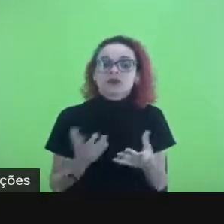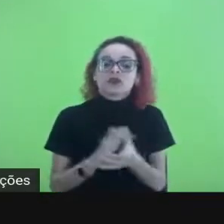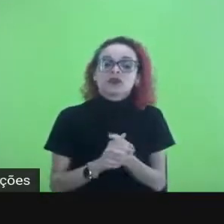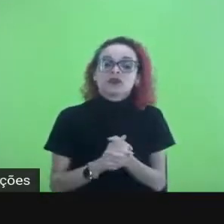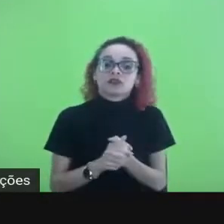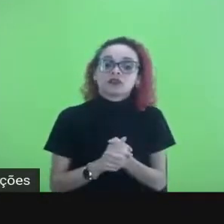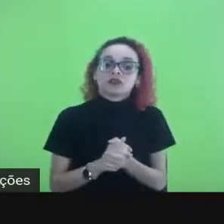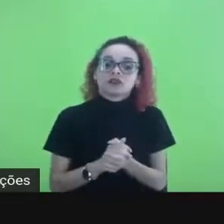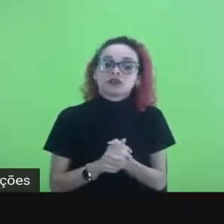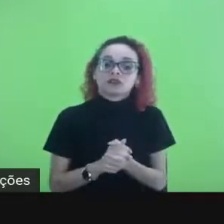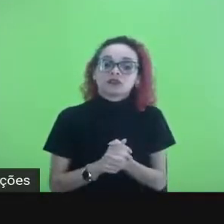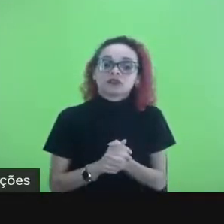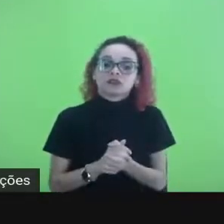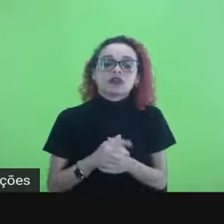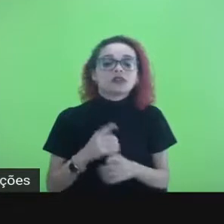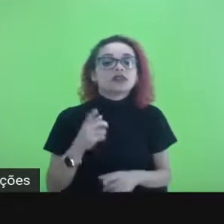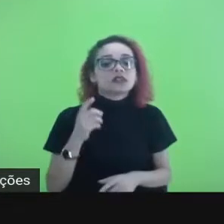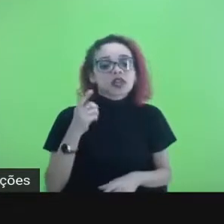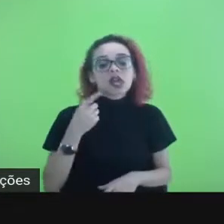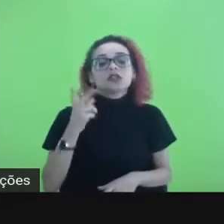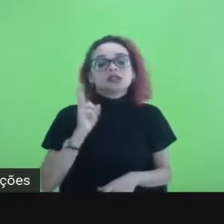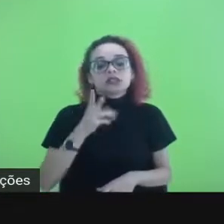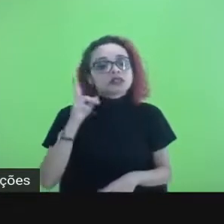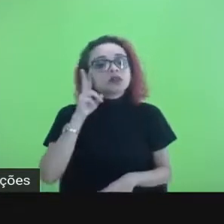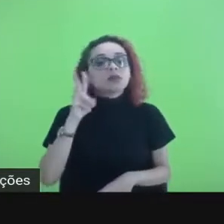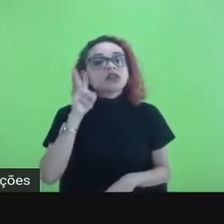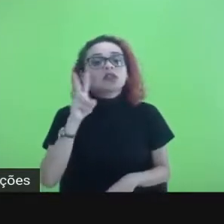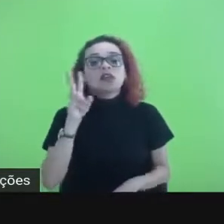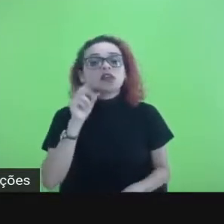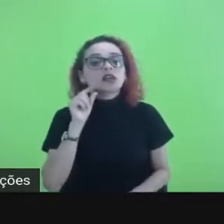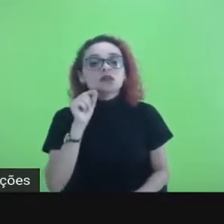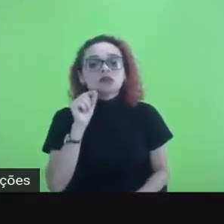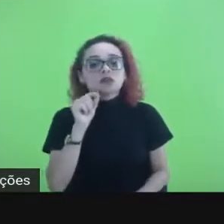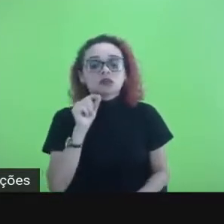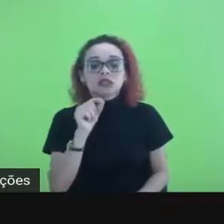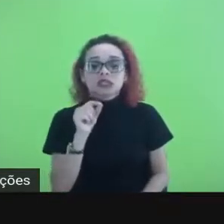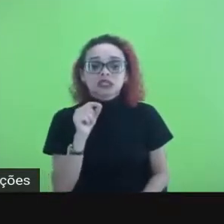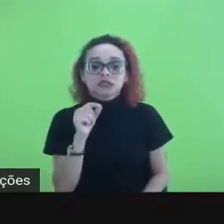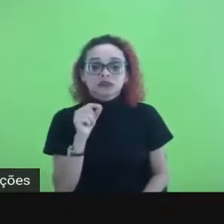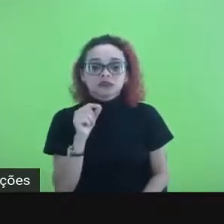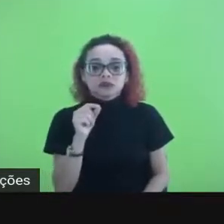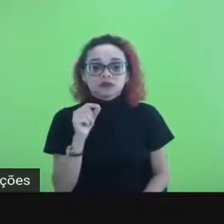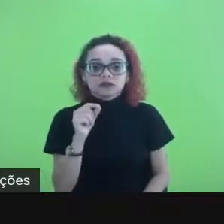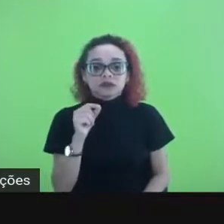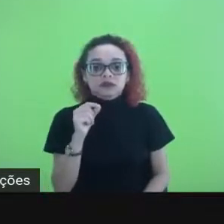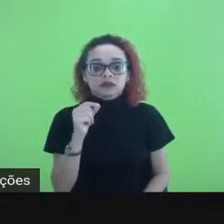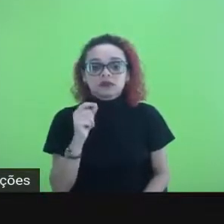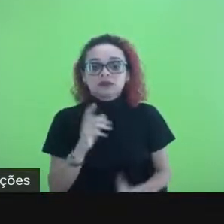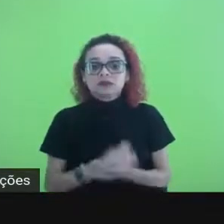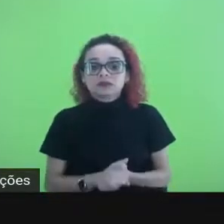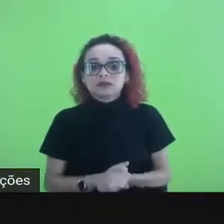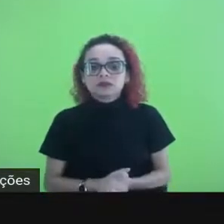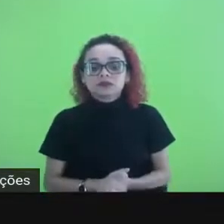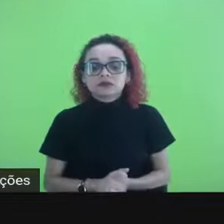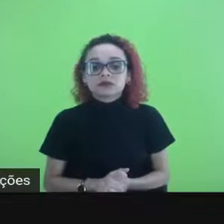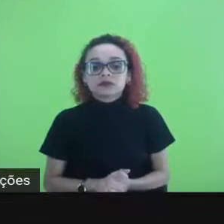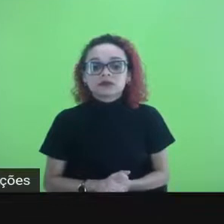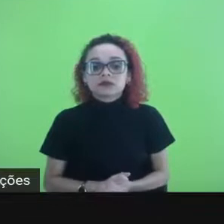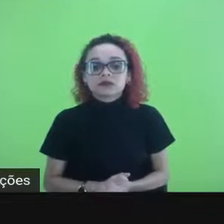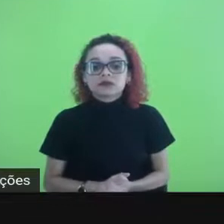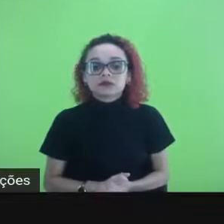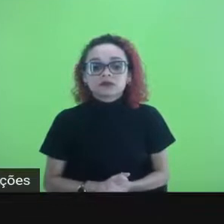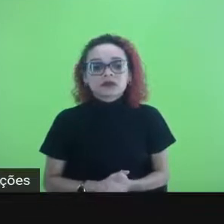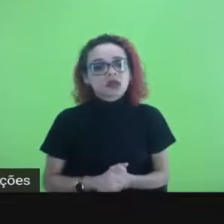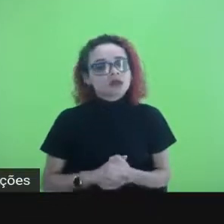sempre ressalto, assim, sempre gosto de ressaltar, né, nesse percurso que eu passei agora um pouco, que foi extremamente